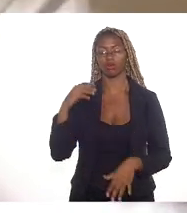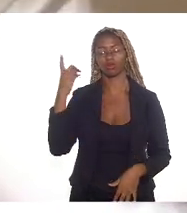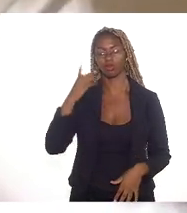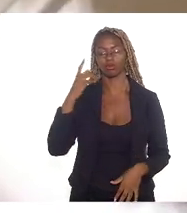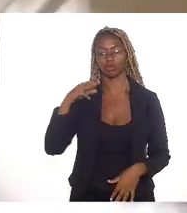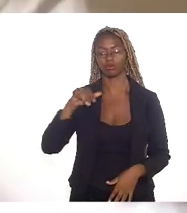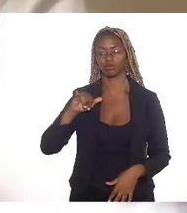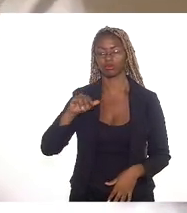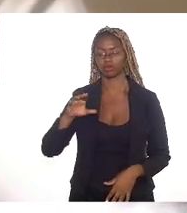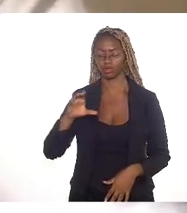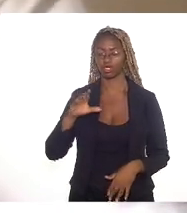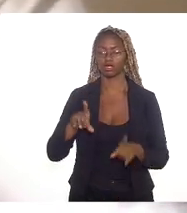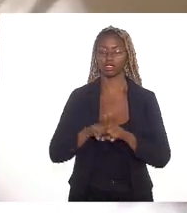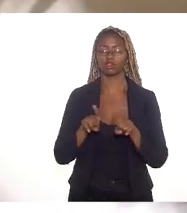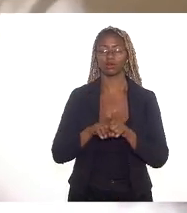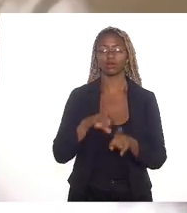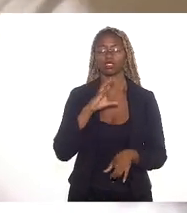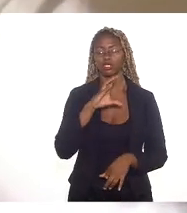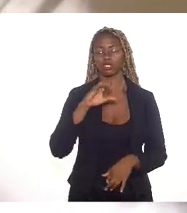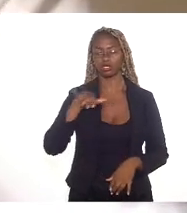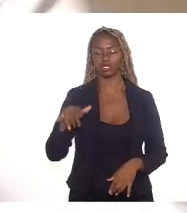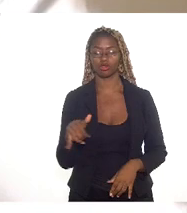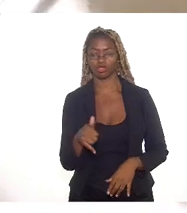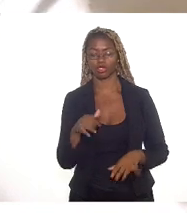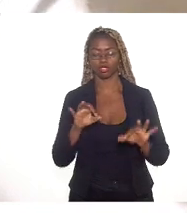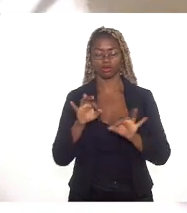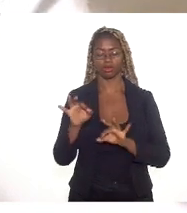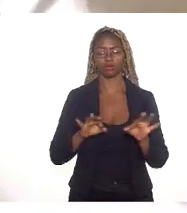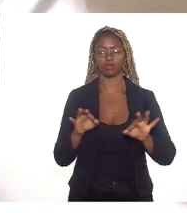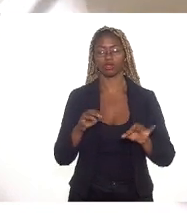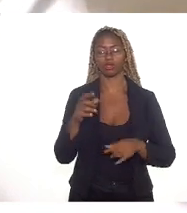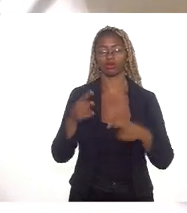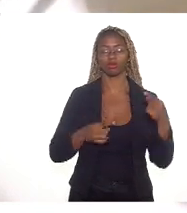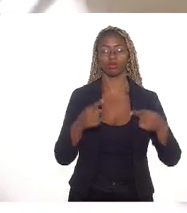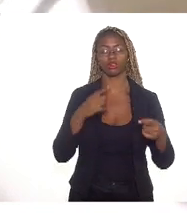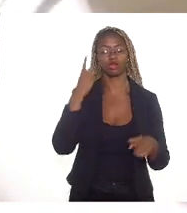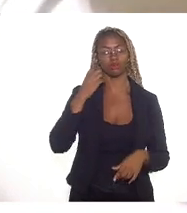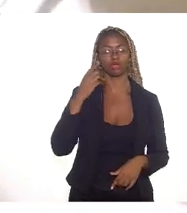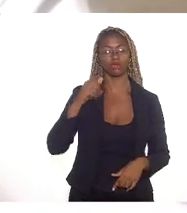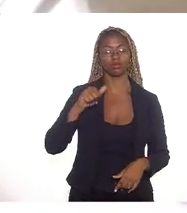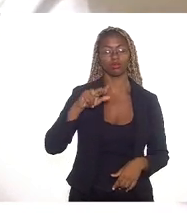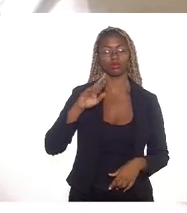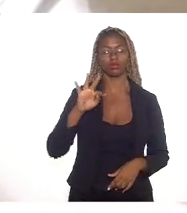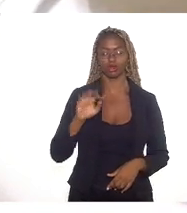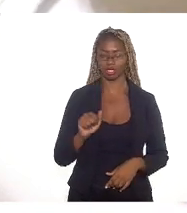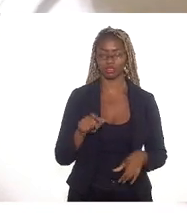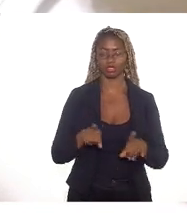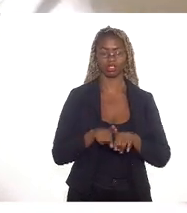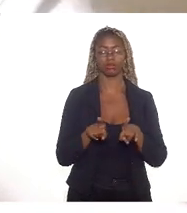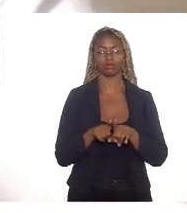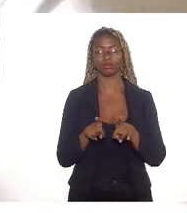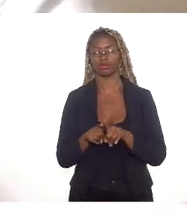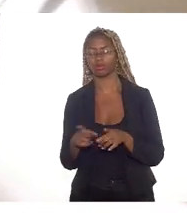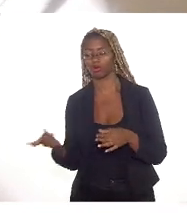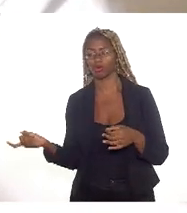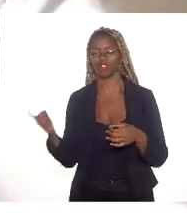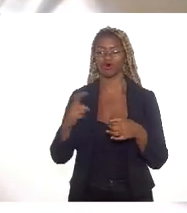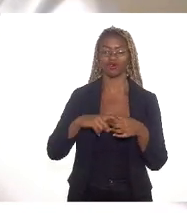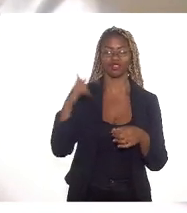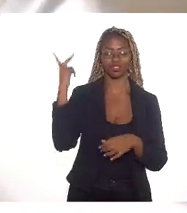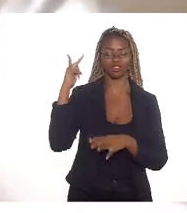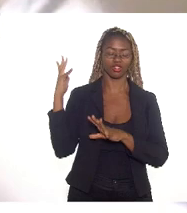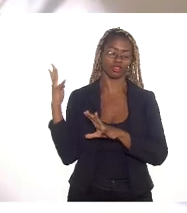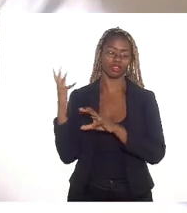da CCJ em sistematizar o debate. Aqui, deputada Marta Rocha também trouxe um resgate histórico